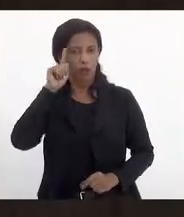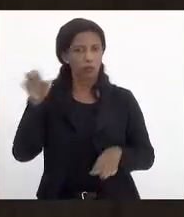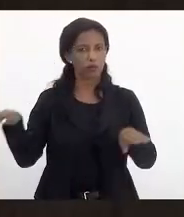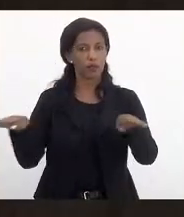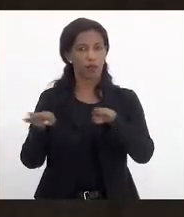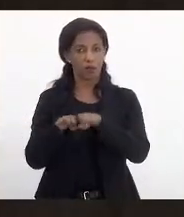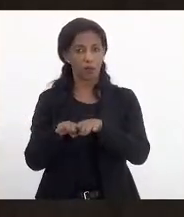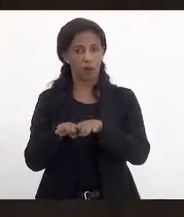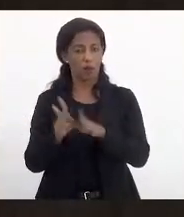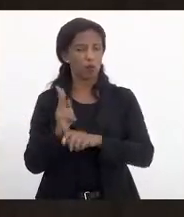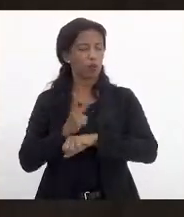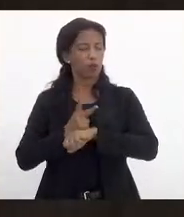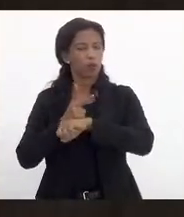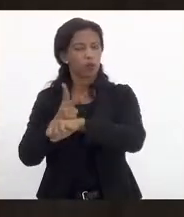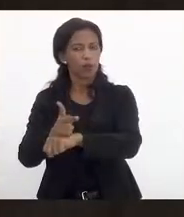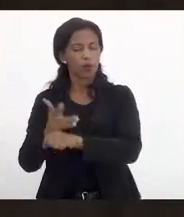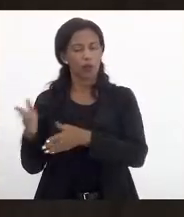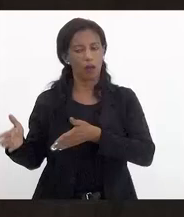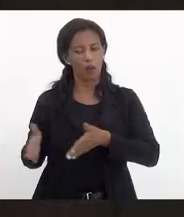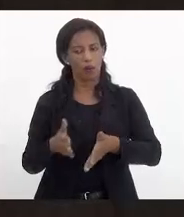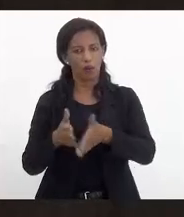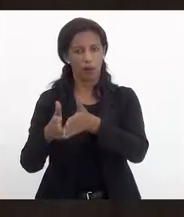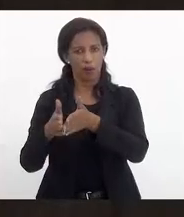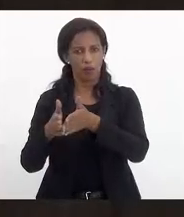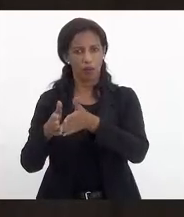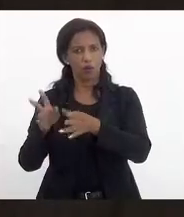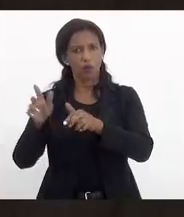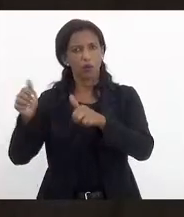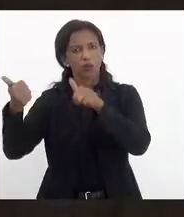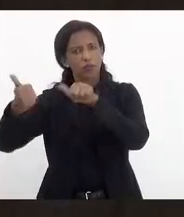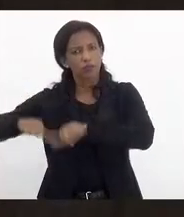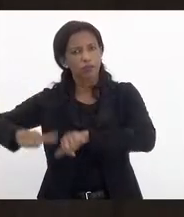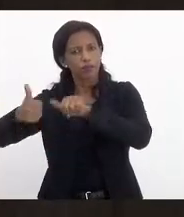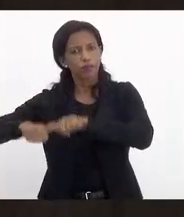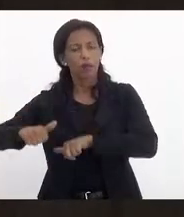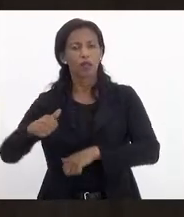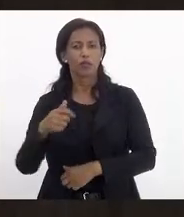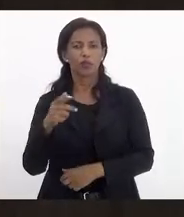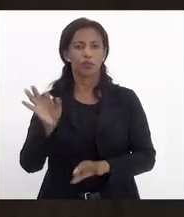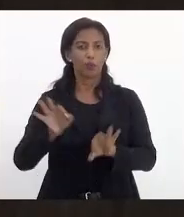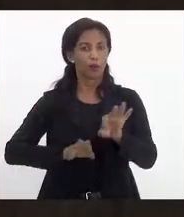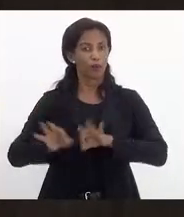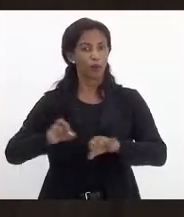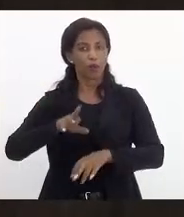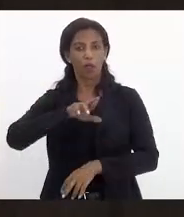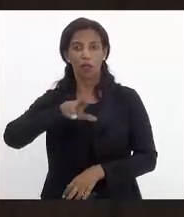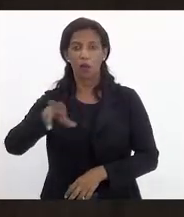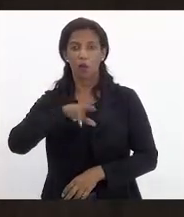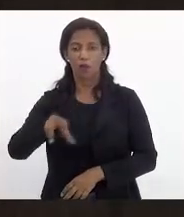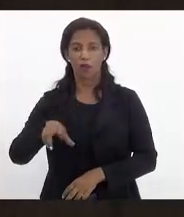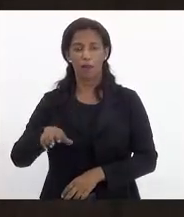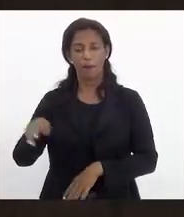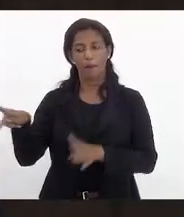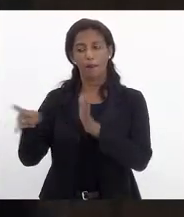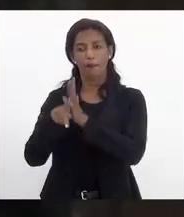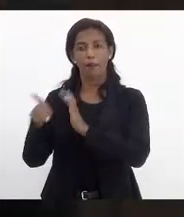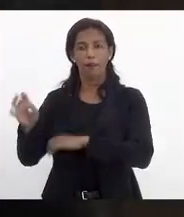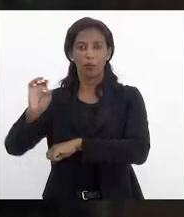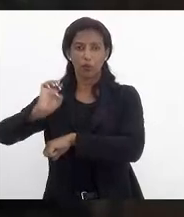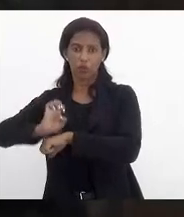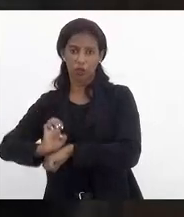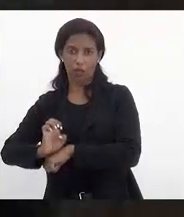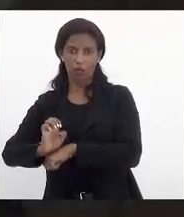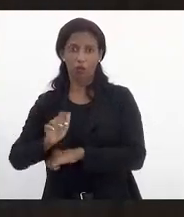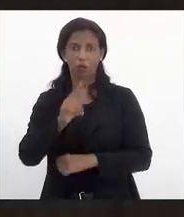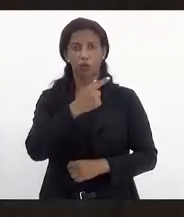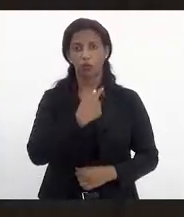mesmo, buscar um acordo de uma perspectiva de um projeto que não é do bem-querer do Estado, ele vem do governo